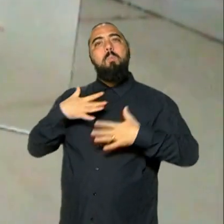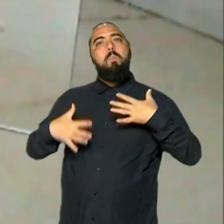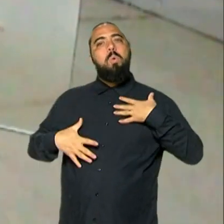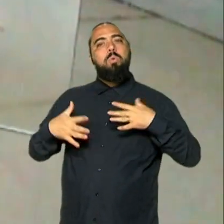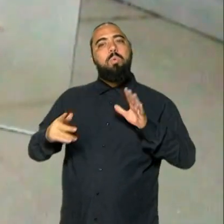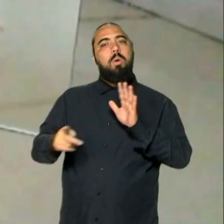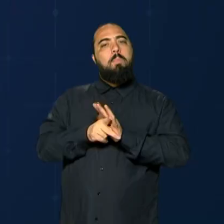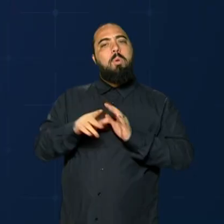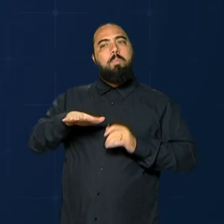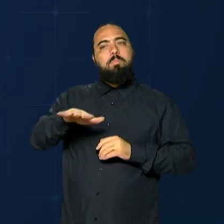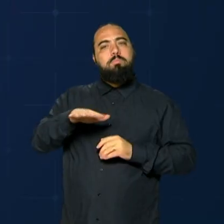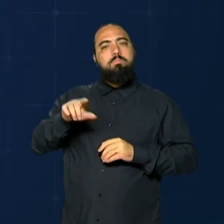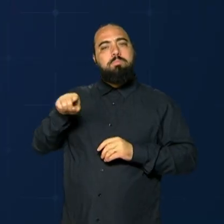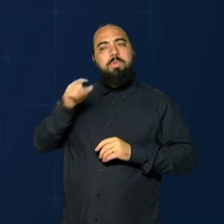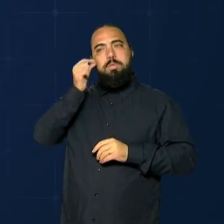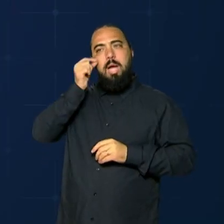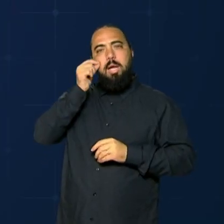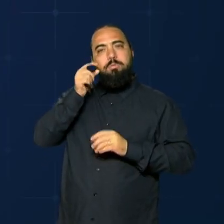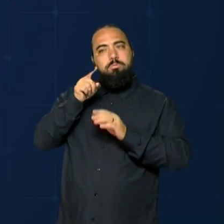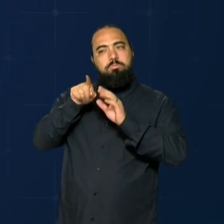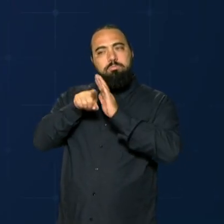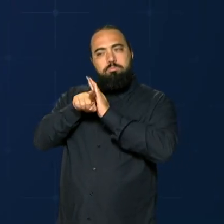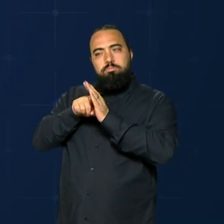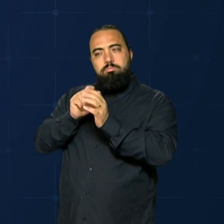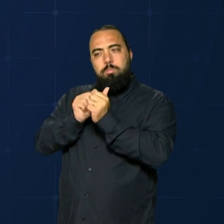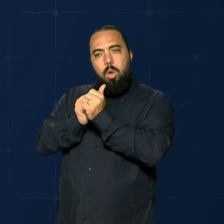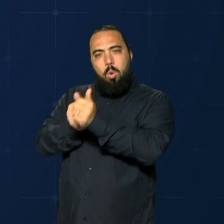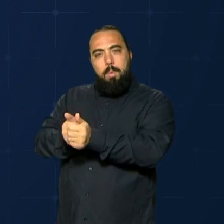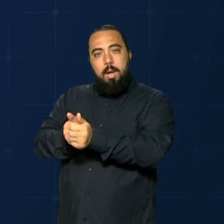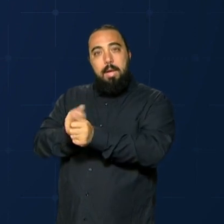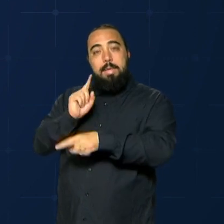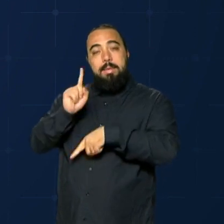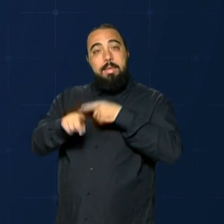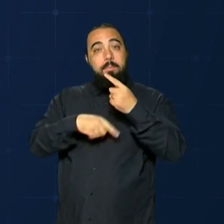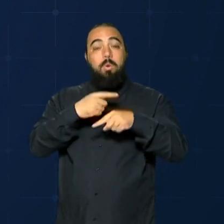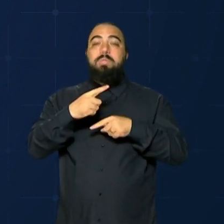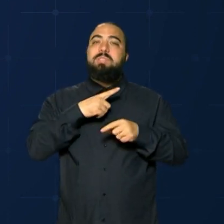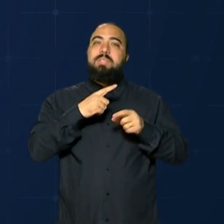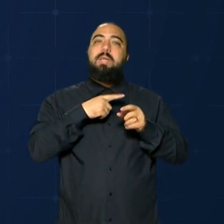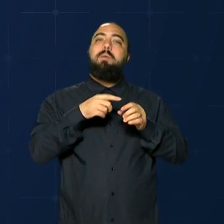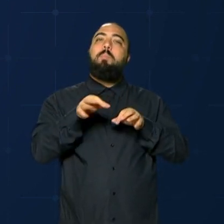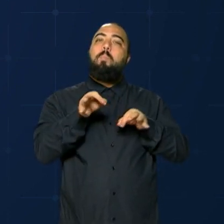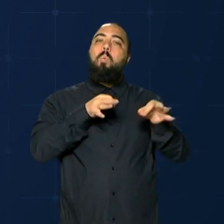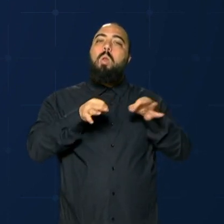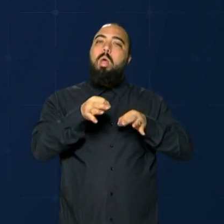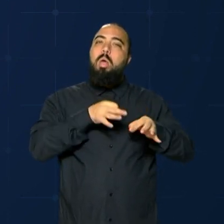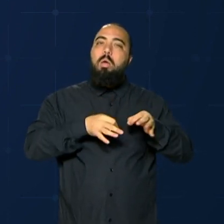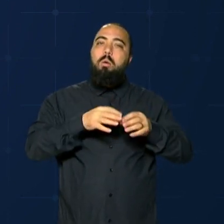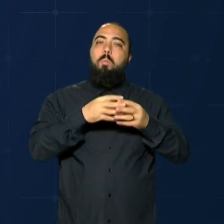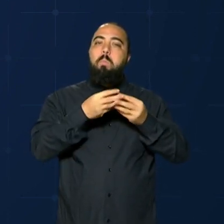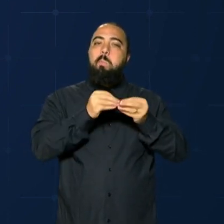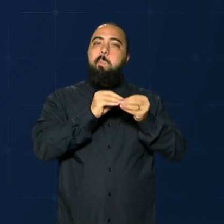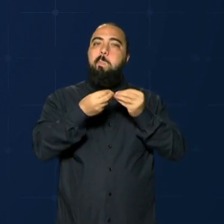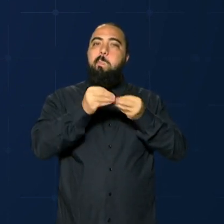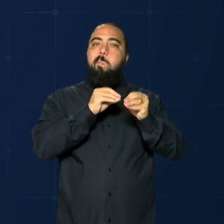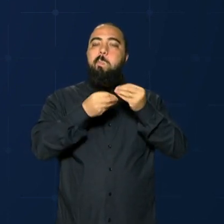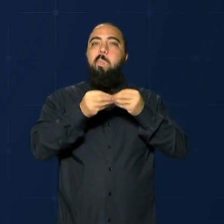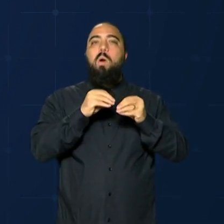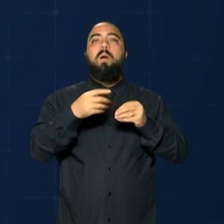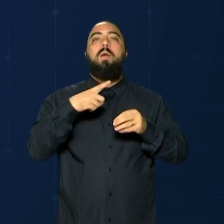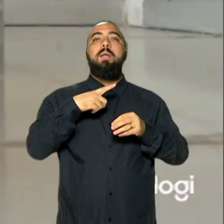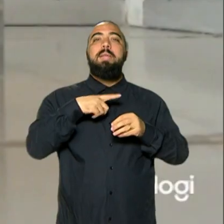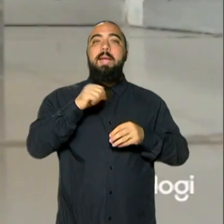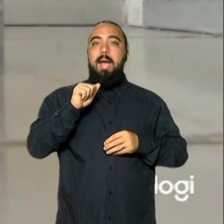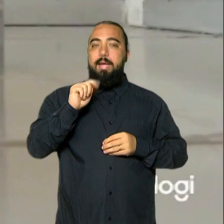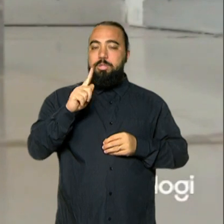dos camundongos. Em seguida, foram realizadas análises moleculares para avaliar o efeito do